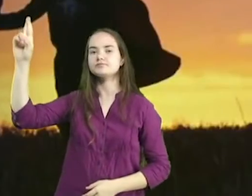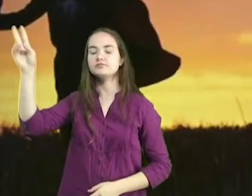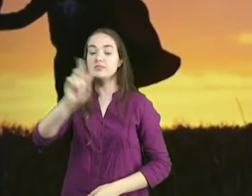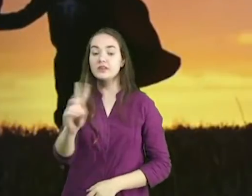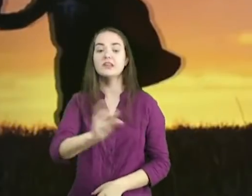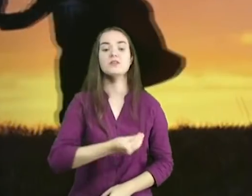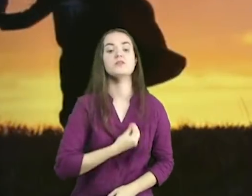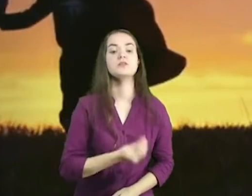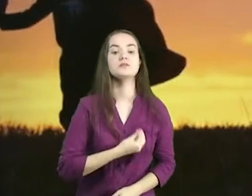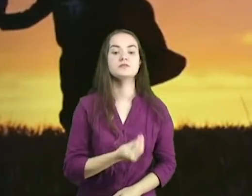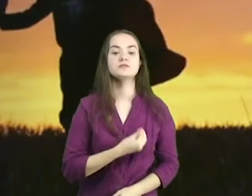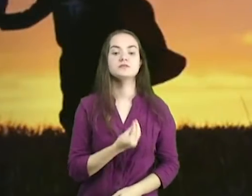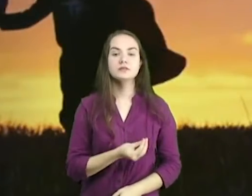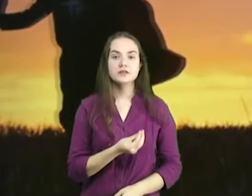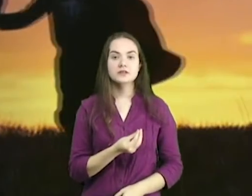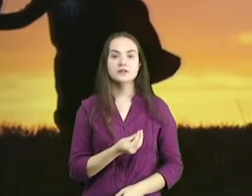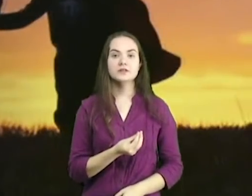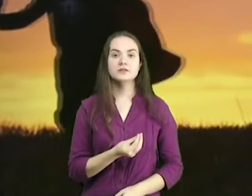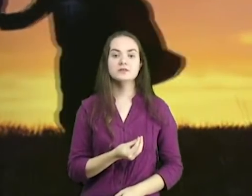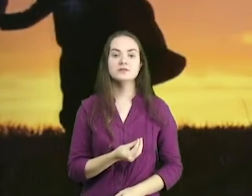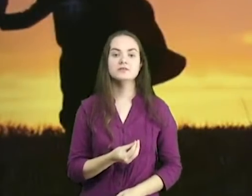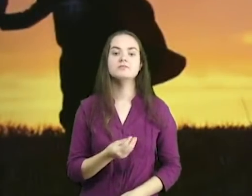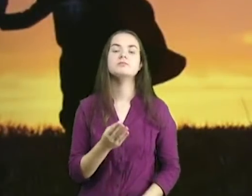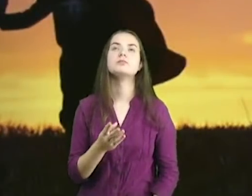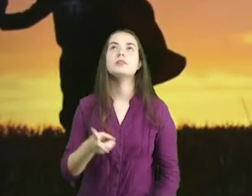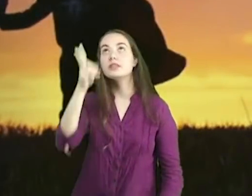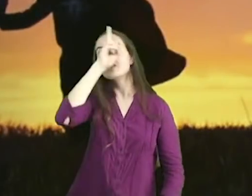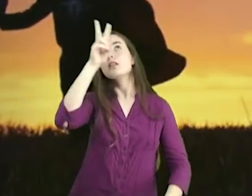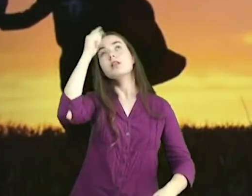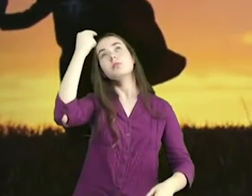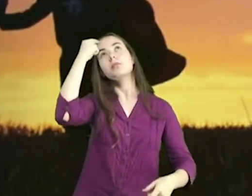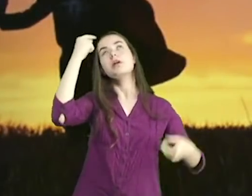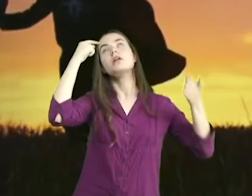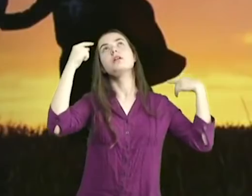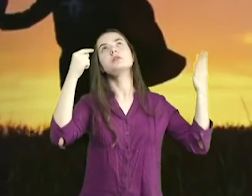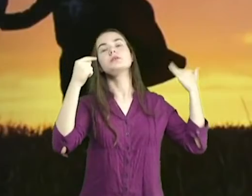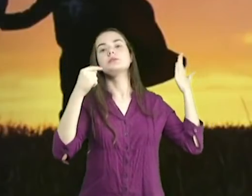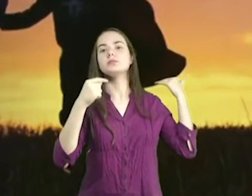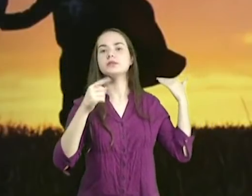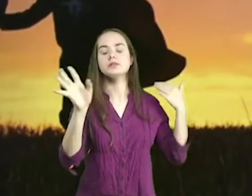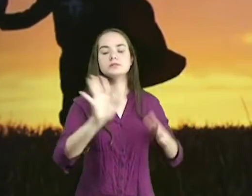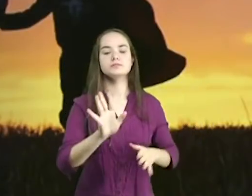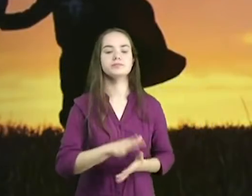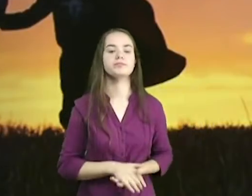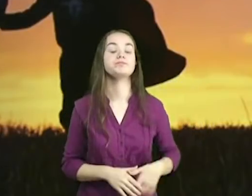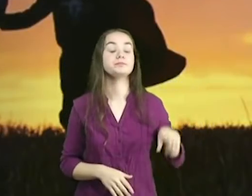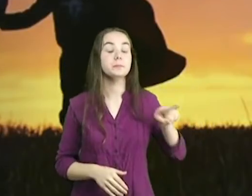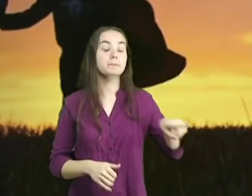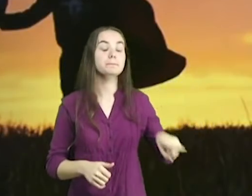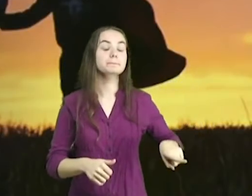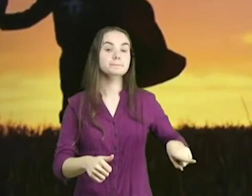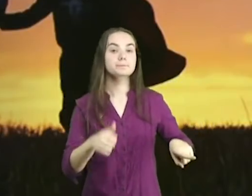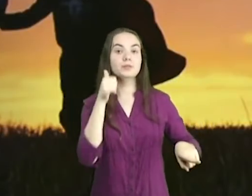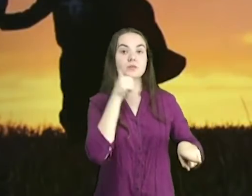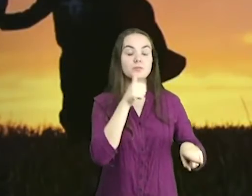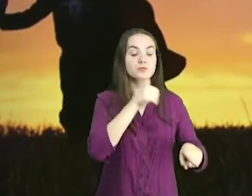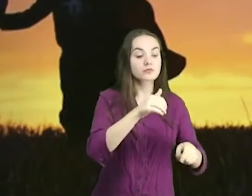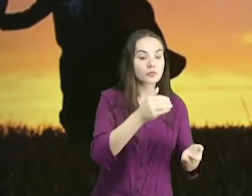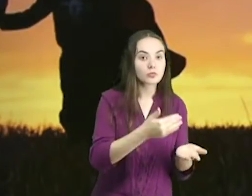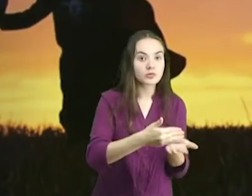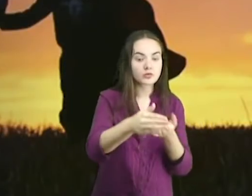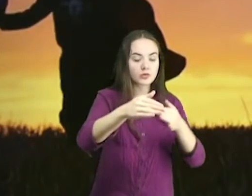viva do mover de ontem. Ela começou a encher as vasilhas que eles